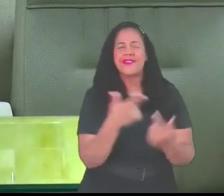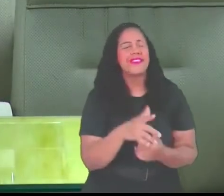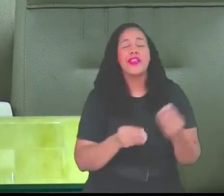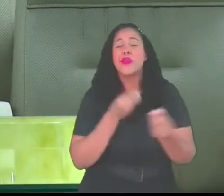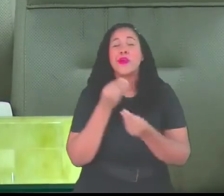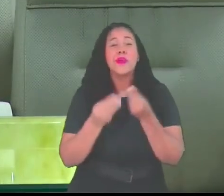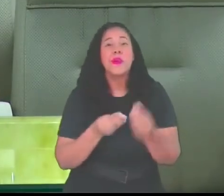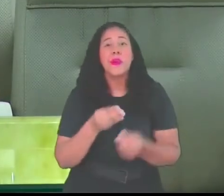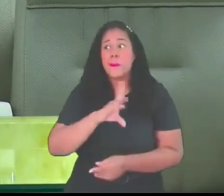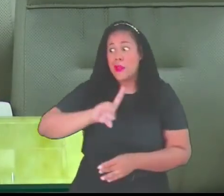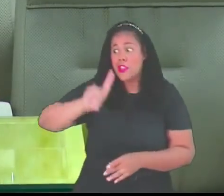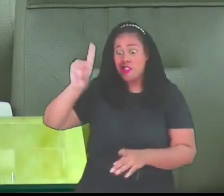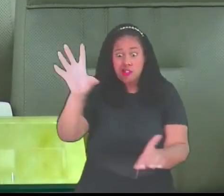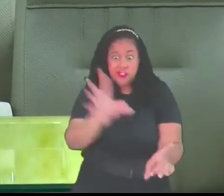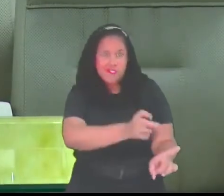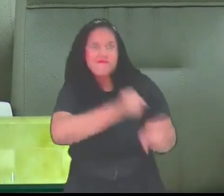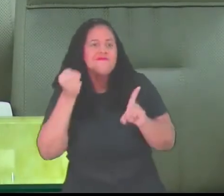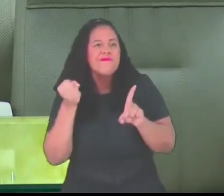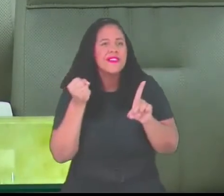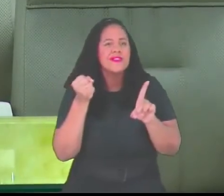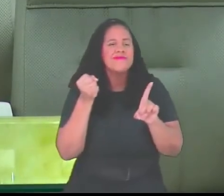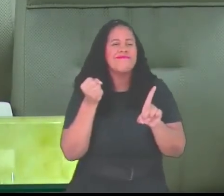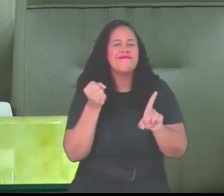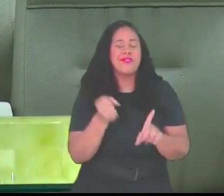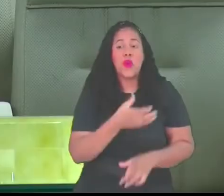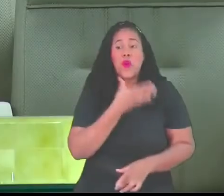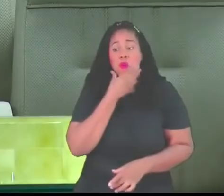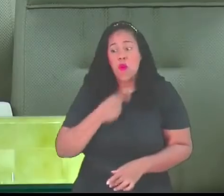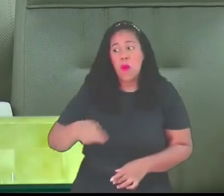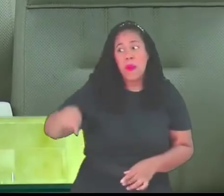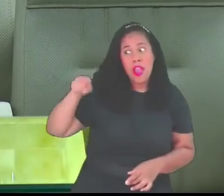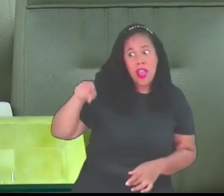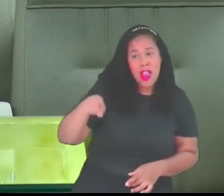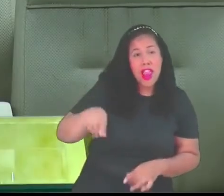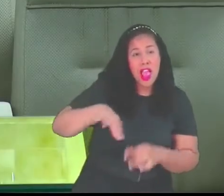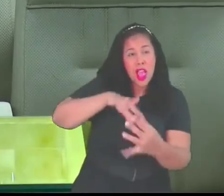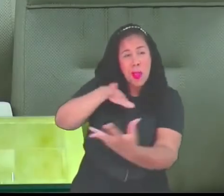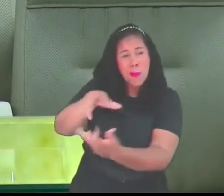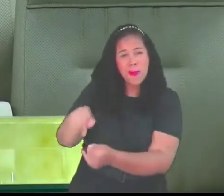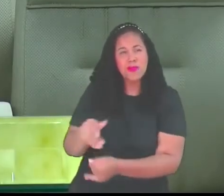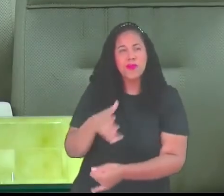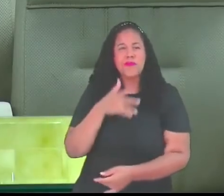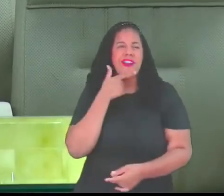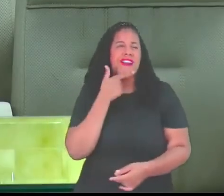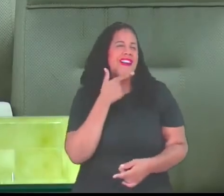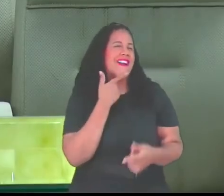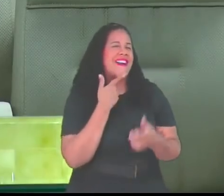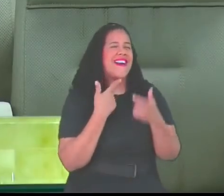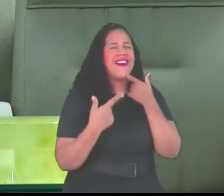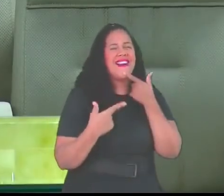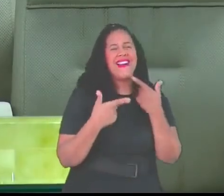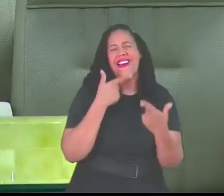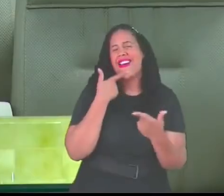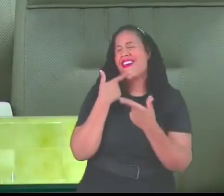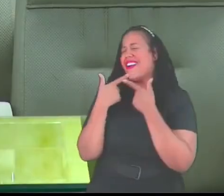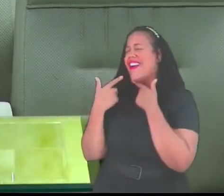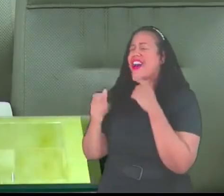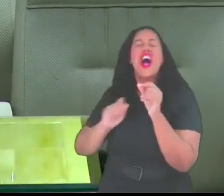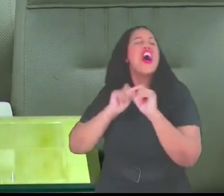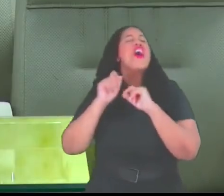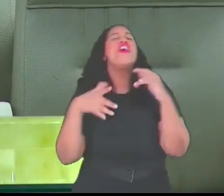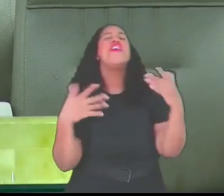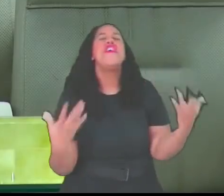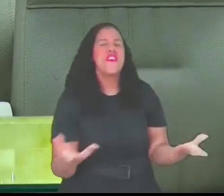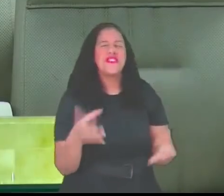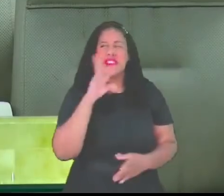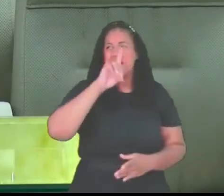quer pegar, Deus pega. O homem lá fora está se gabando e afronta Deus. Aonde está esse Deus